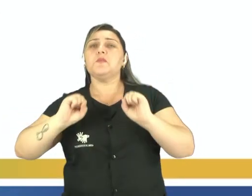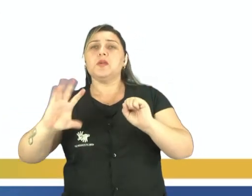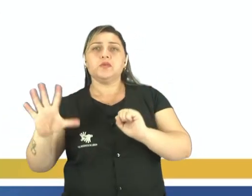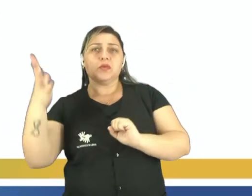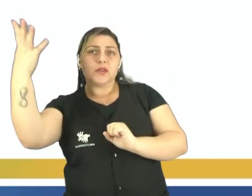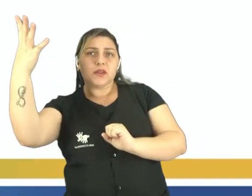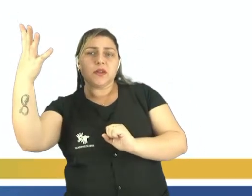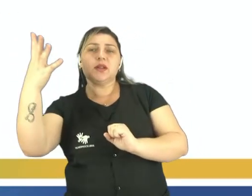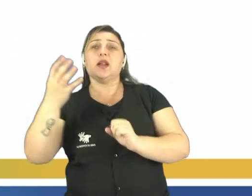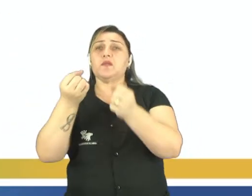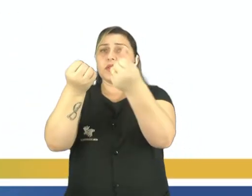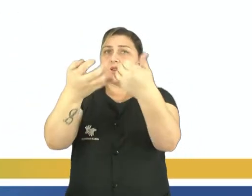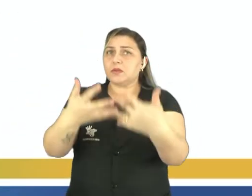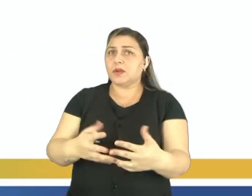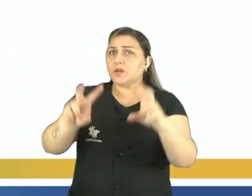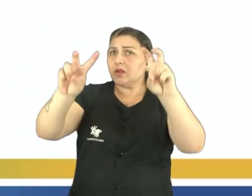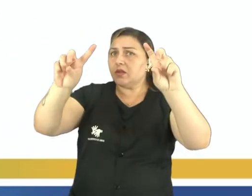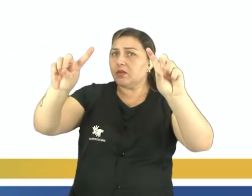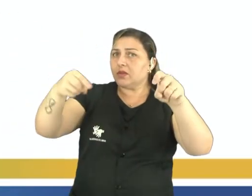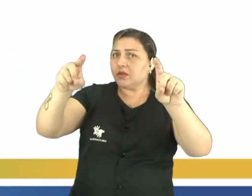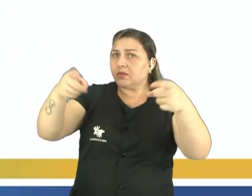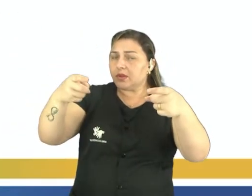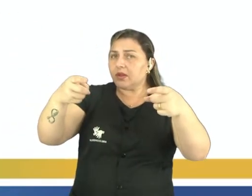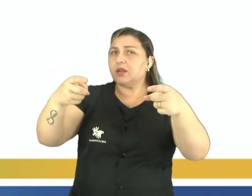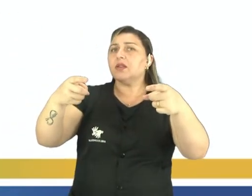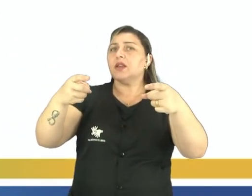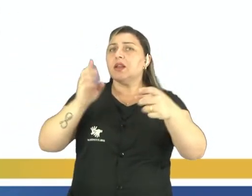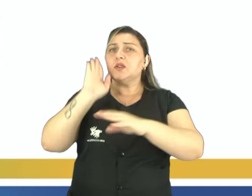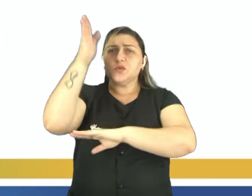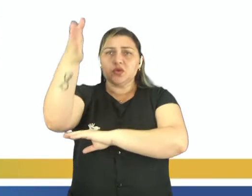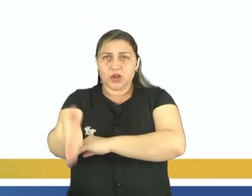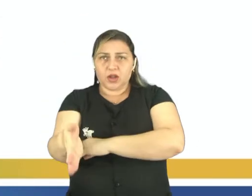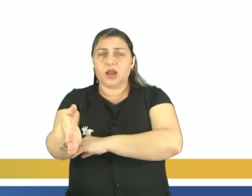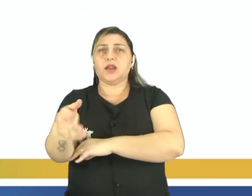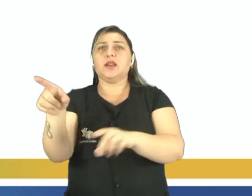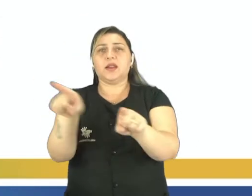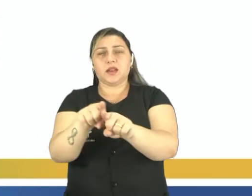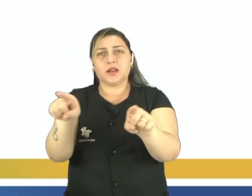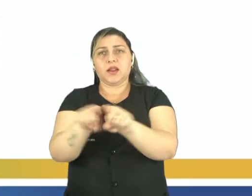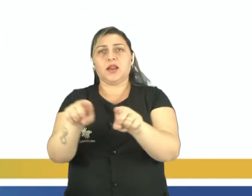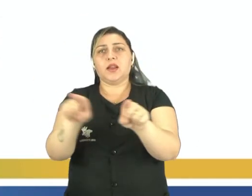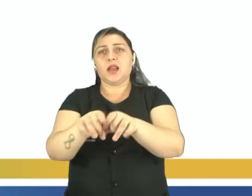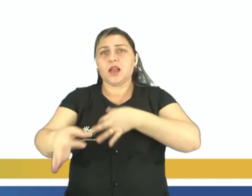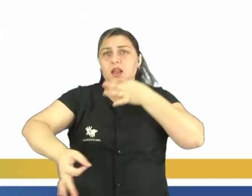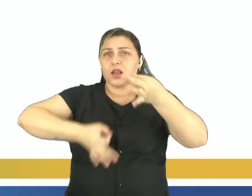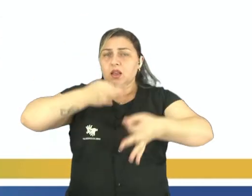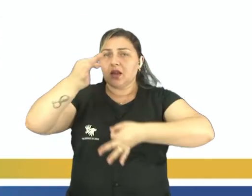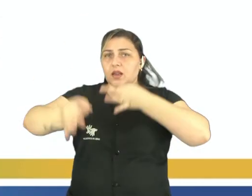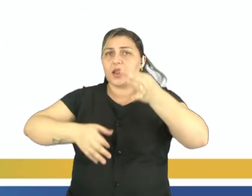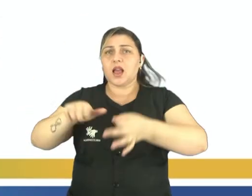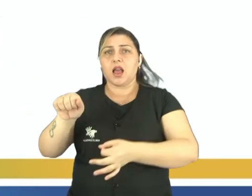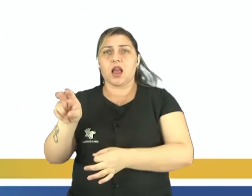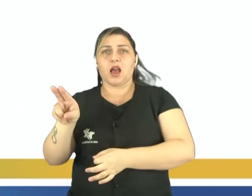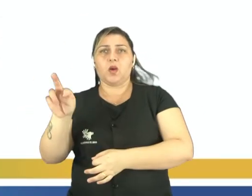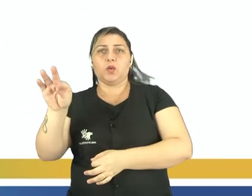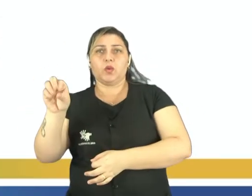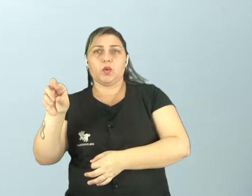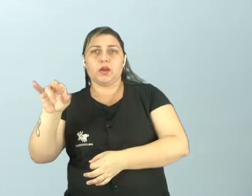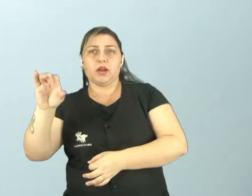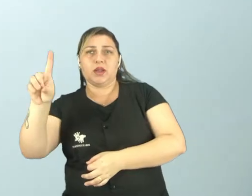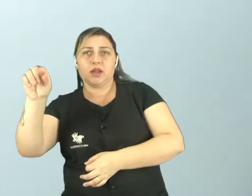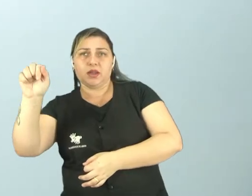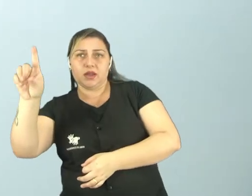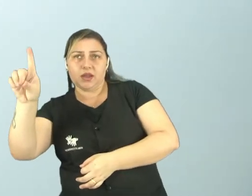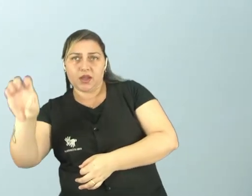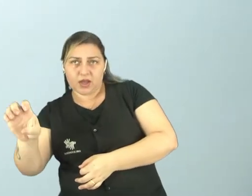traz um discurso entre aspas, que chamamos de discurso direto, e também é considerado argumento de autoridade. Ou